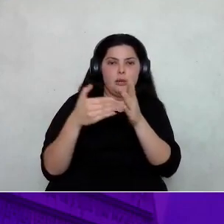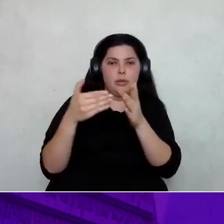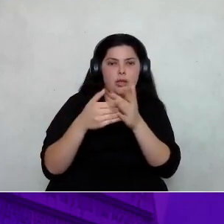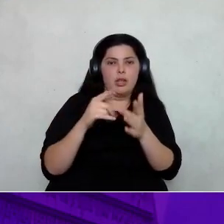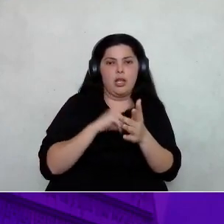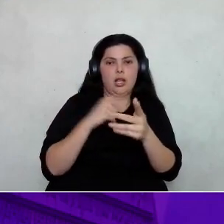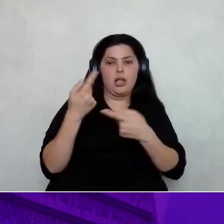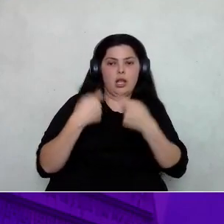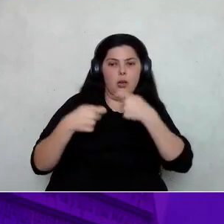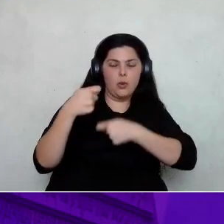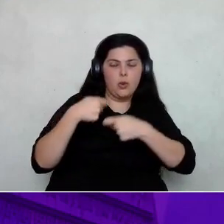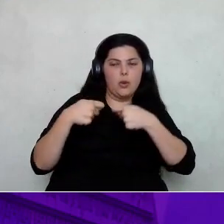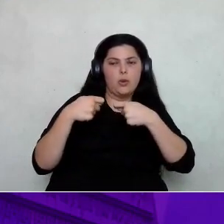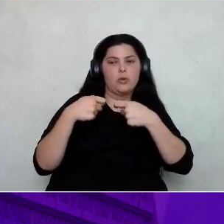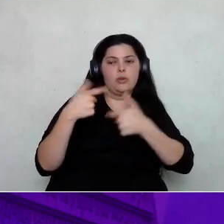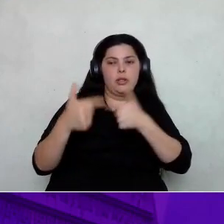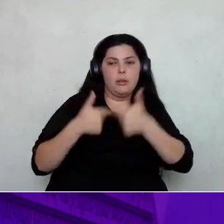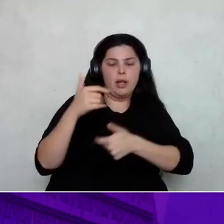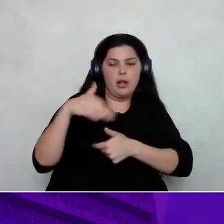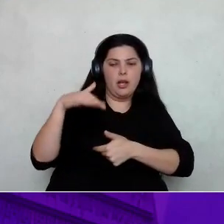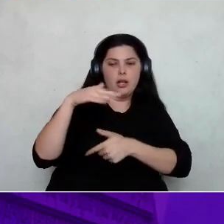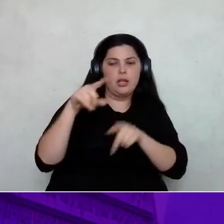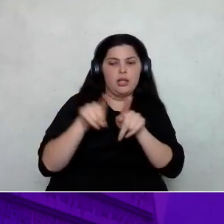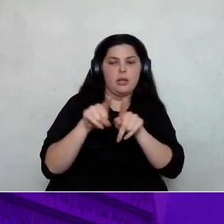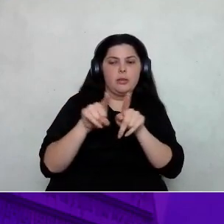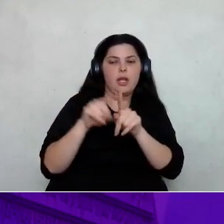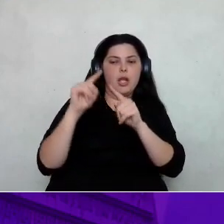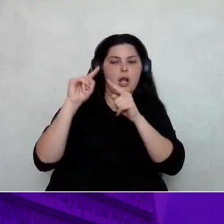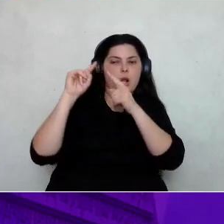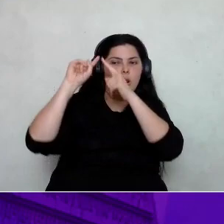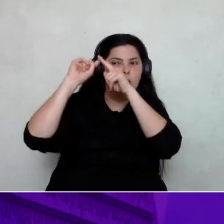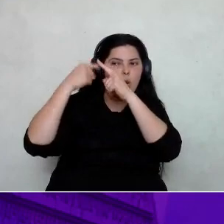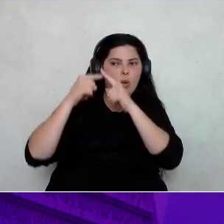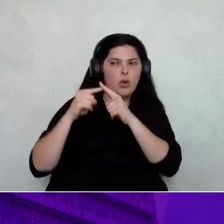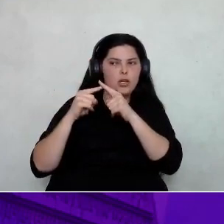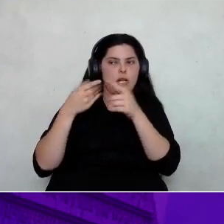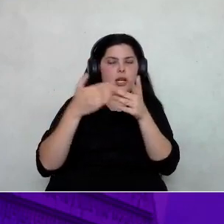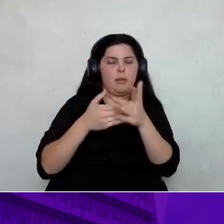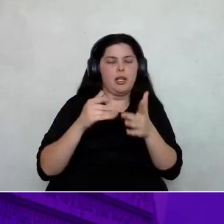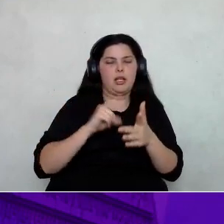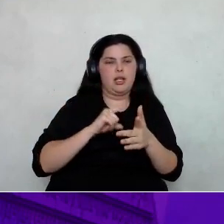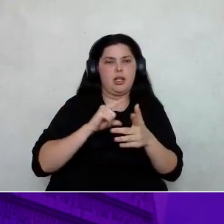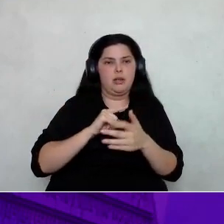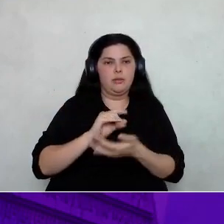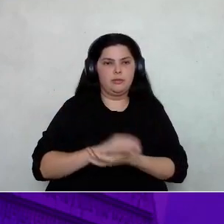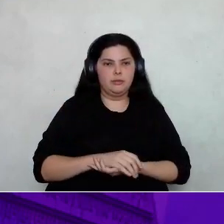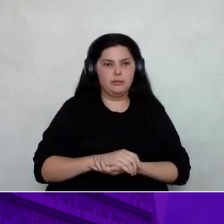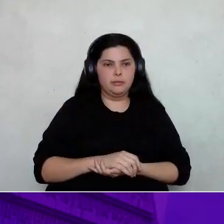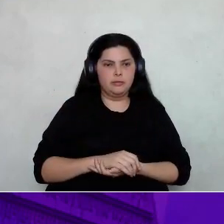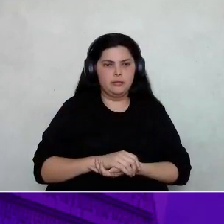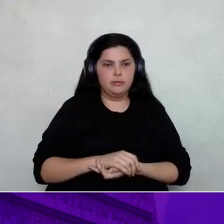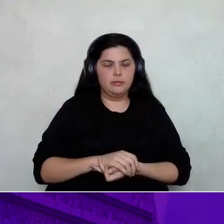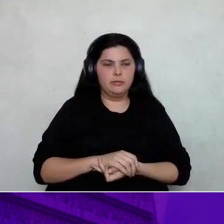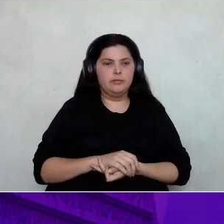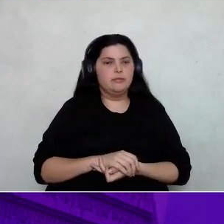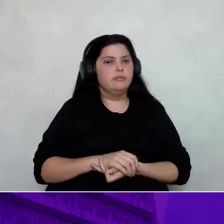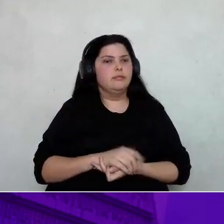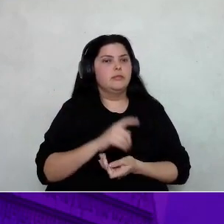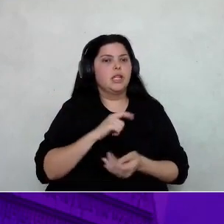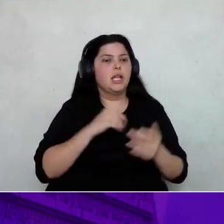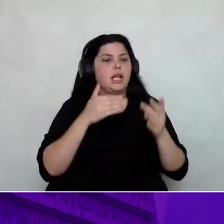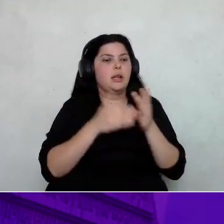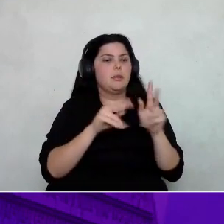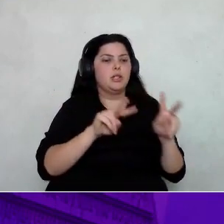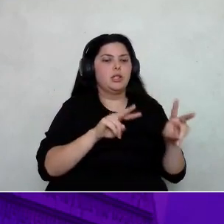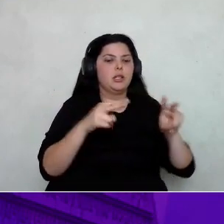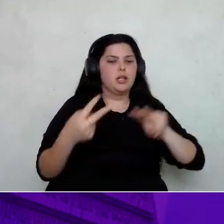exatamente que ele atua, e qual que é a lógica que ele está limitado a atuar. A gente também tem o limite de transações. Lembra que eu falei